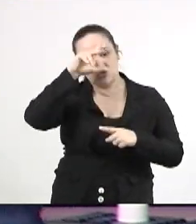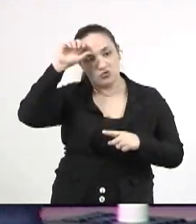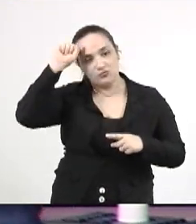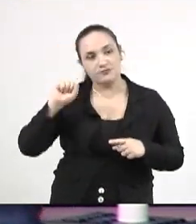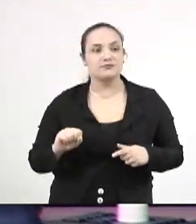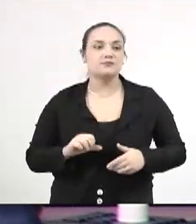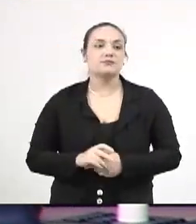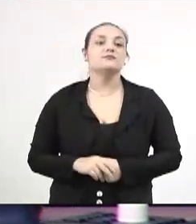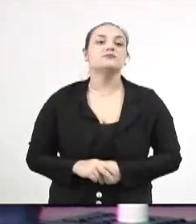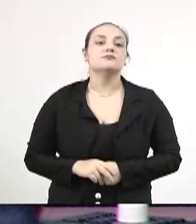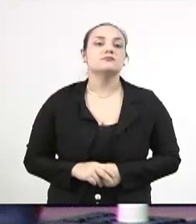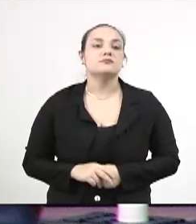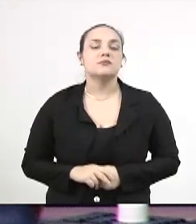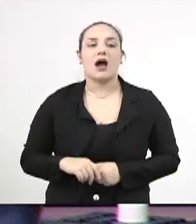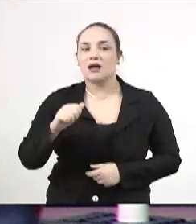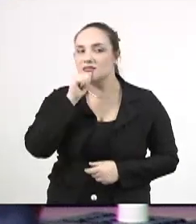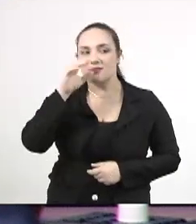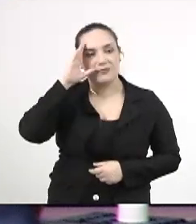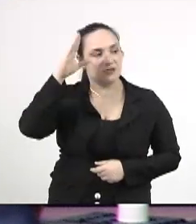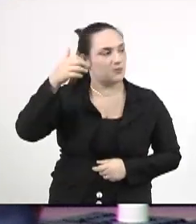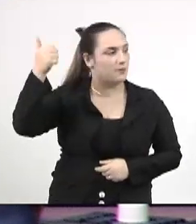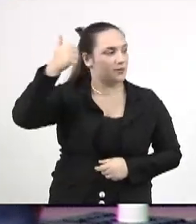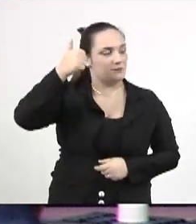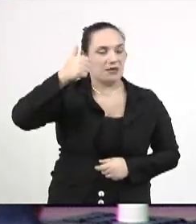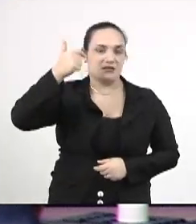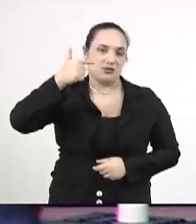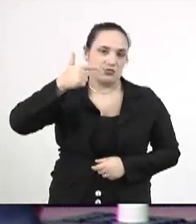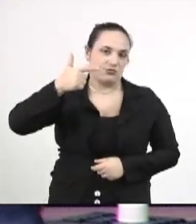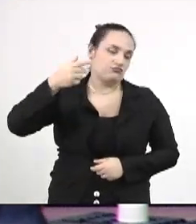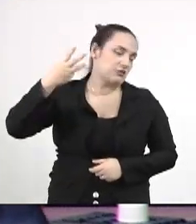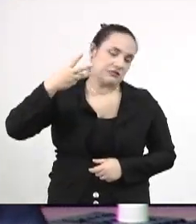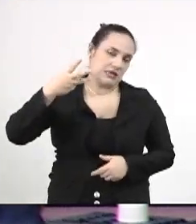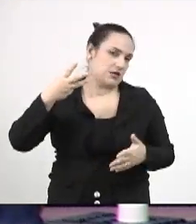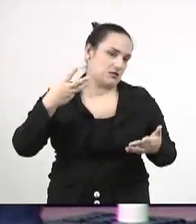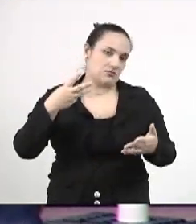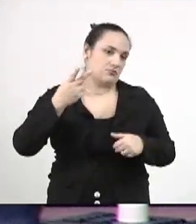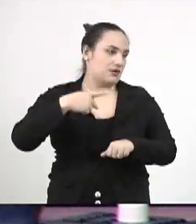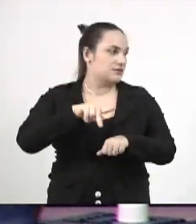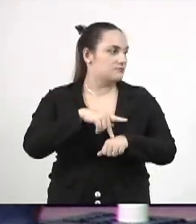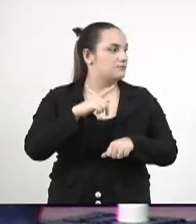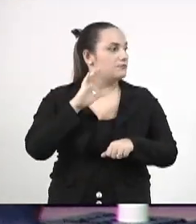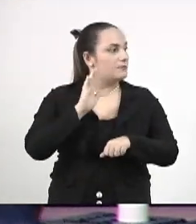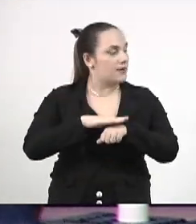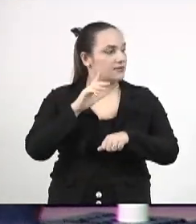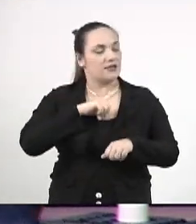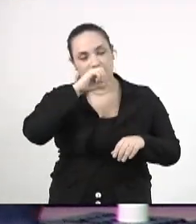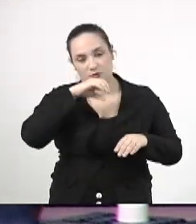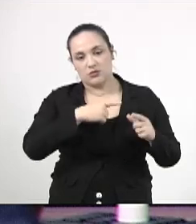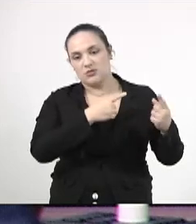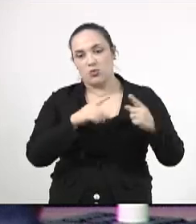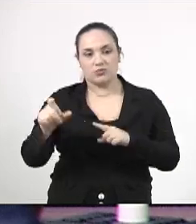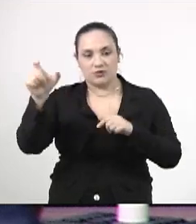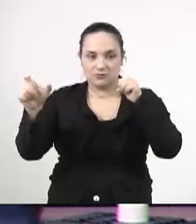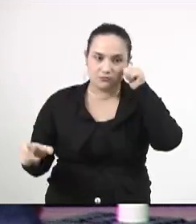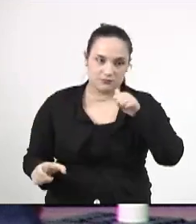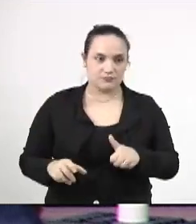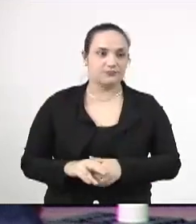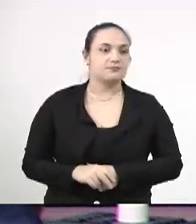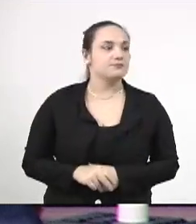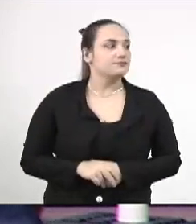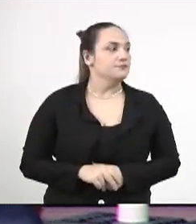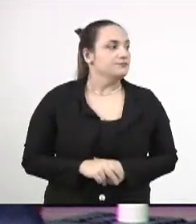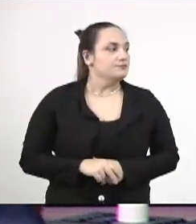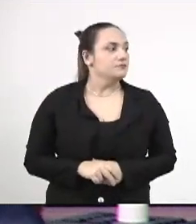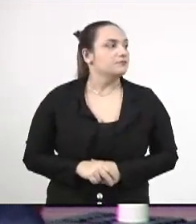ainda está nos primeiros lugares lá, né, de feminicídio e de violência doméstica contra as mulheres. Então, que a